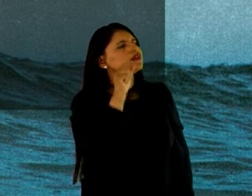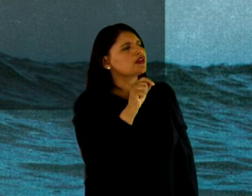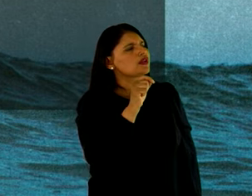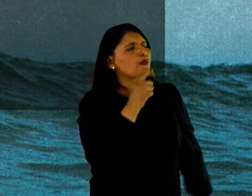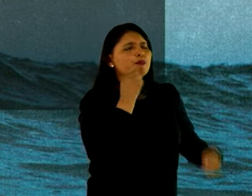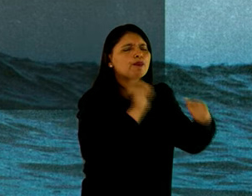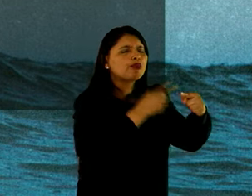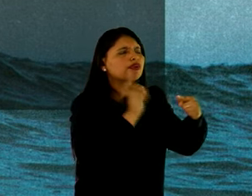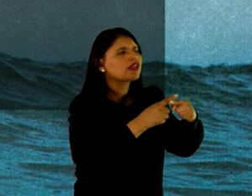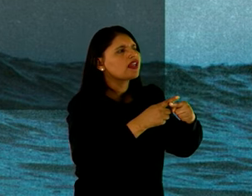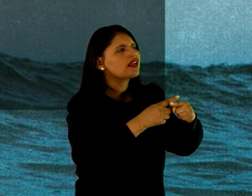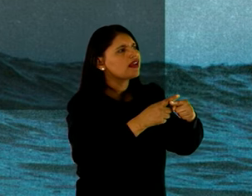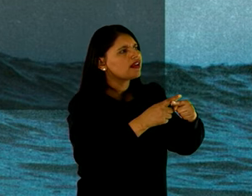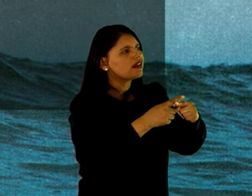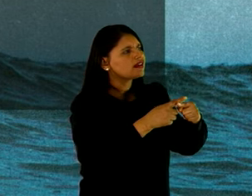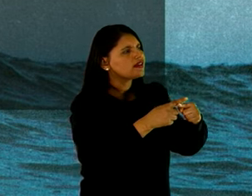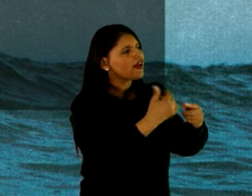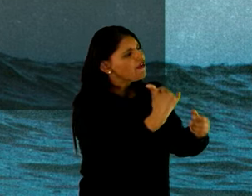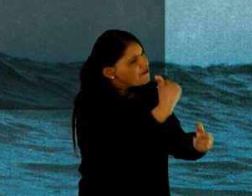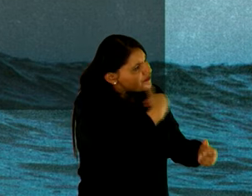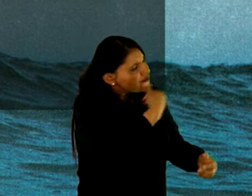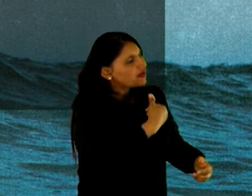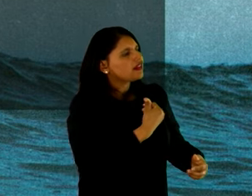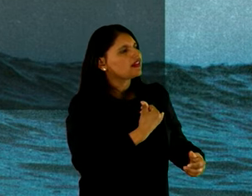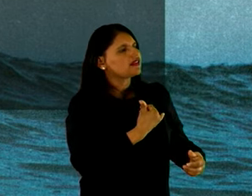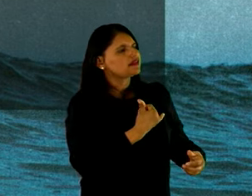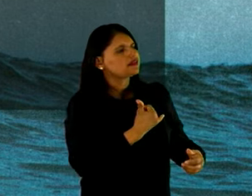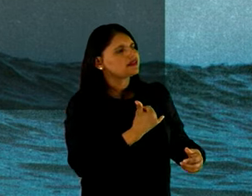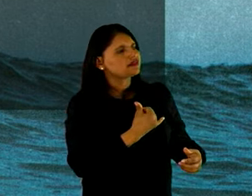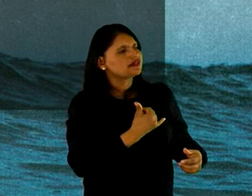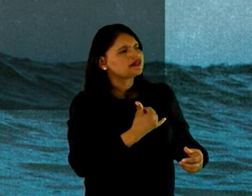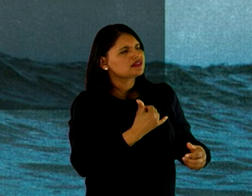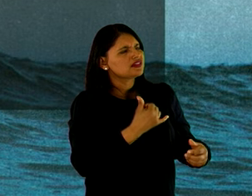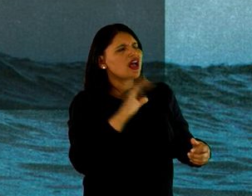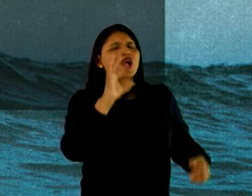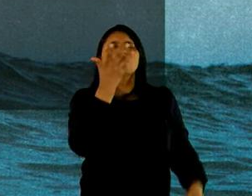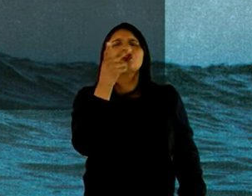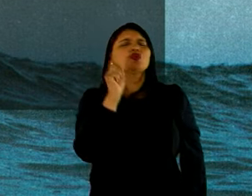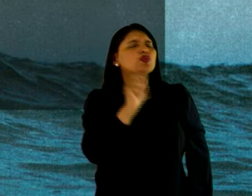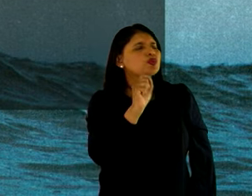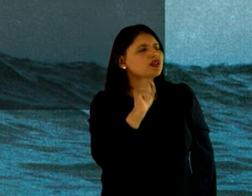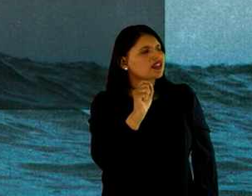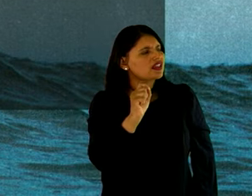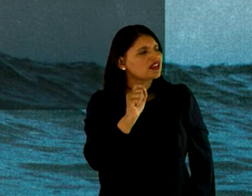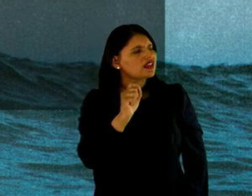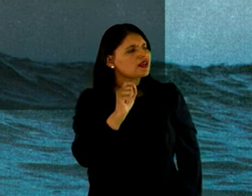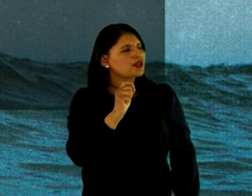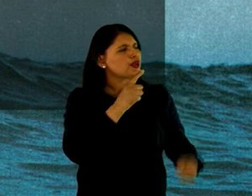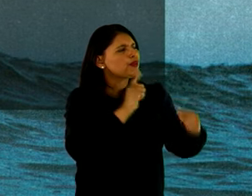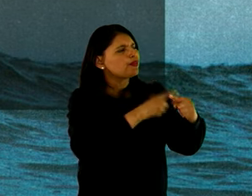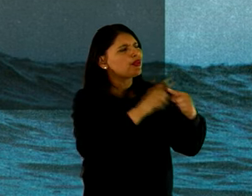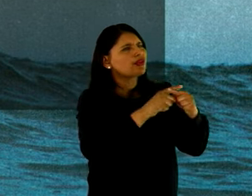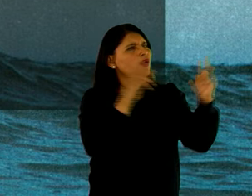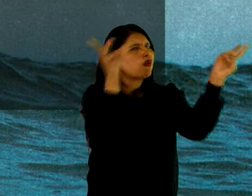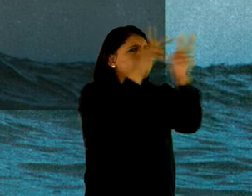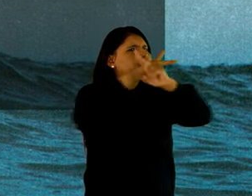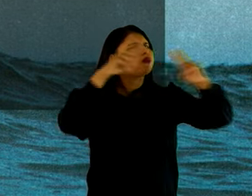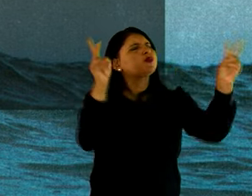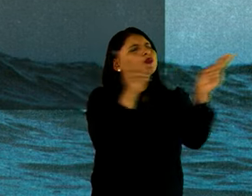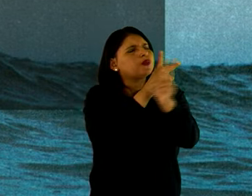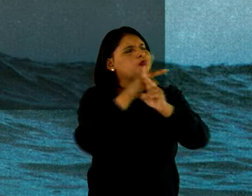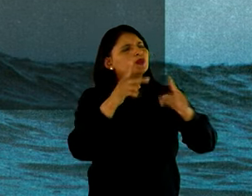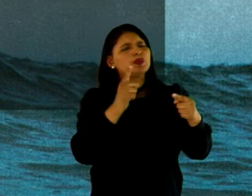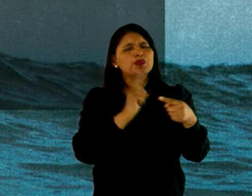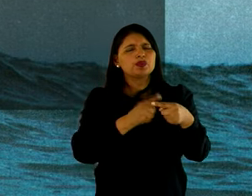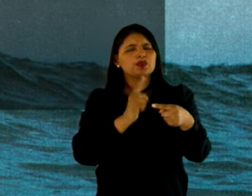esse mal?" Ô Jonas, o que que está acontecendo? Por causa de quem nos sobreveio esse mal?